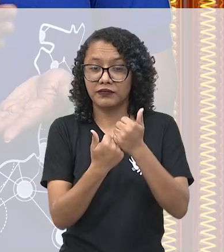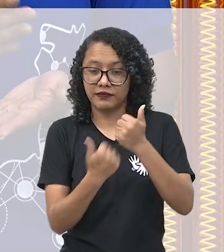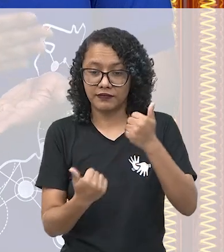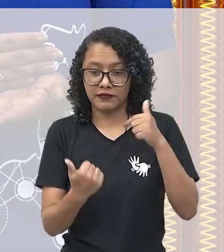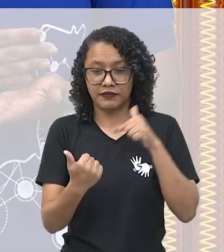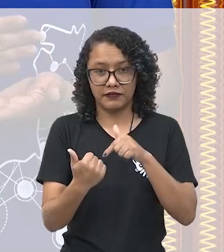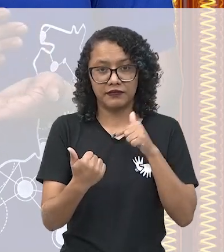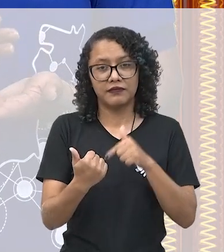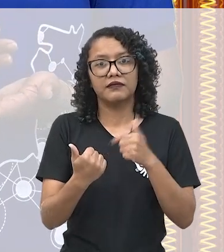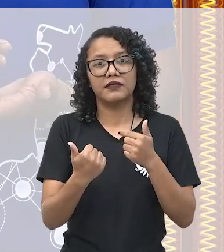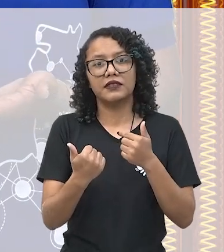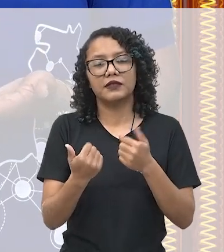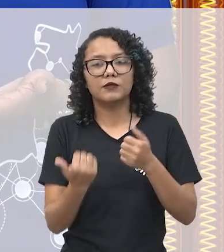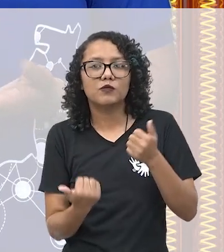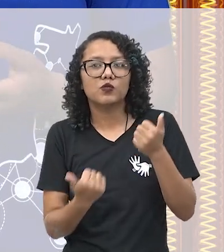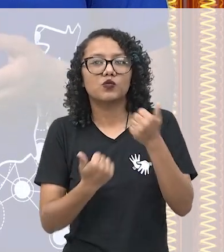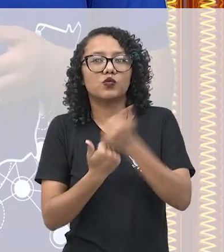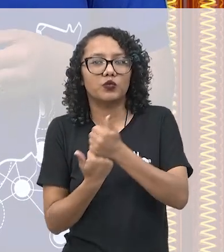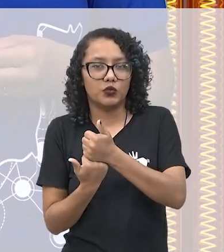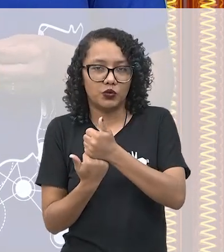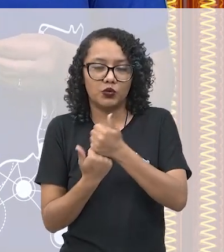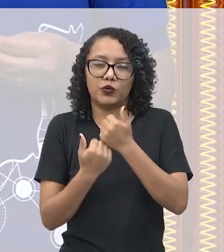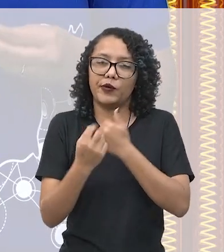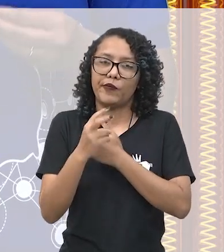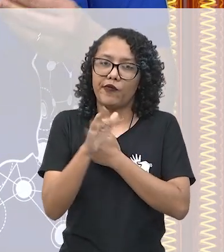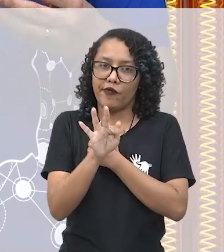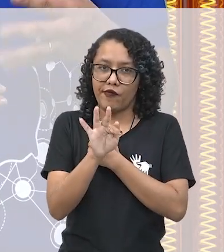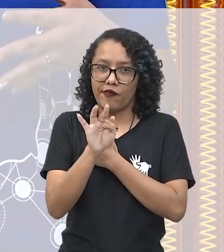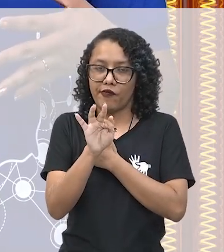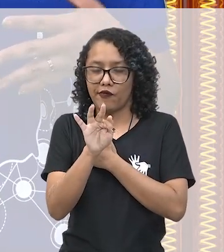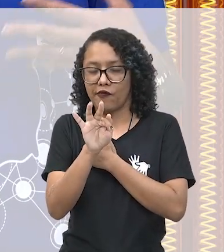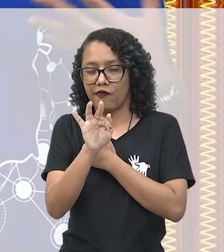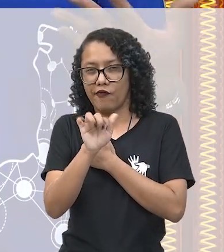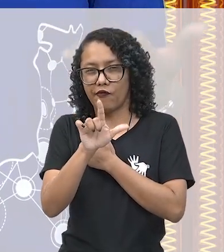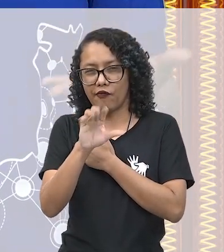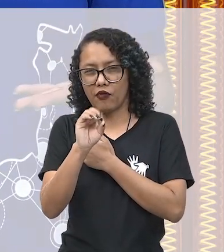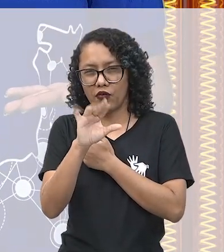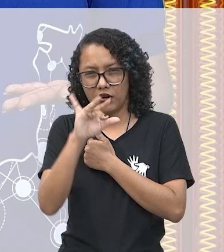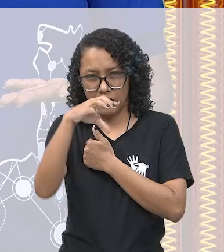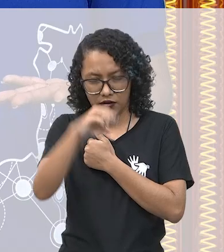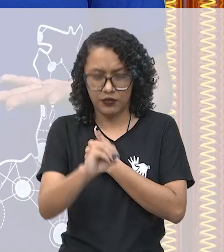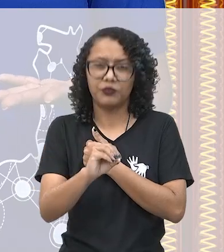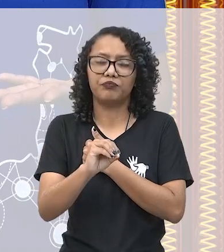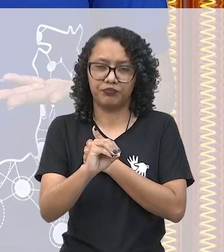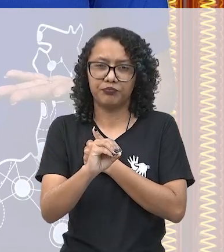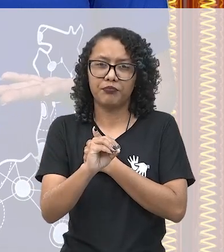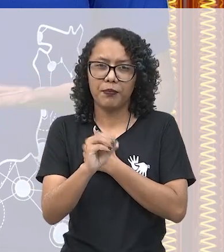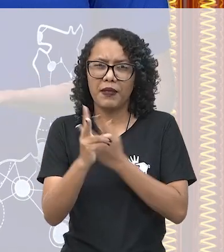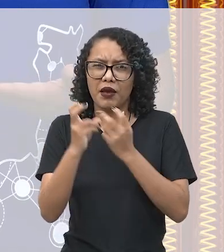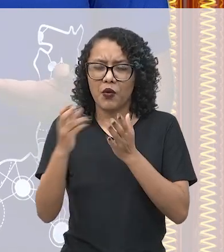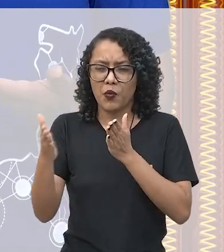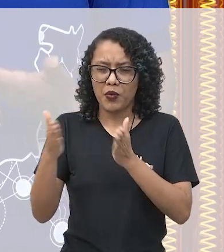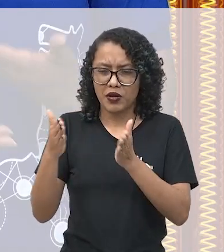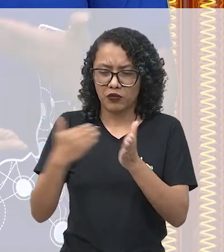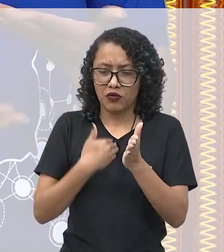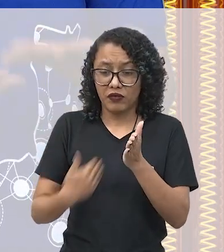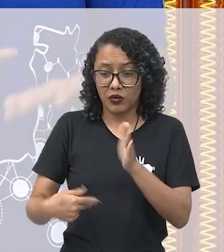vice-presidente Marechal Floriano Peixoto. Então, observem que o governo do Marechal Deodoro